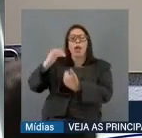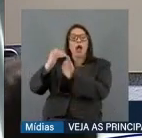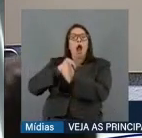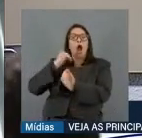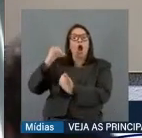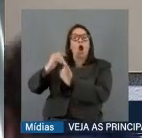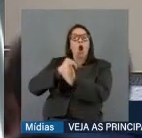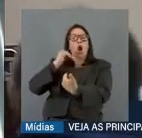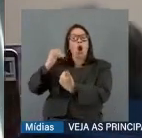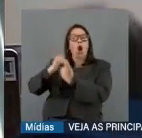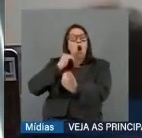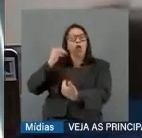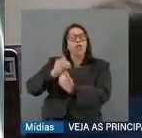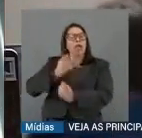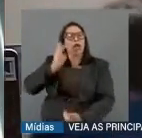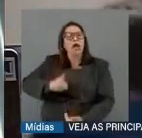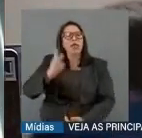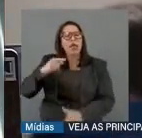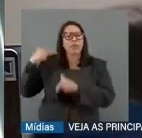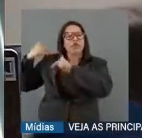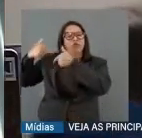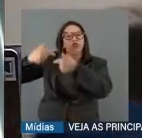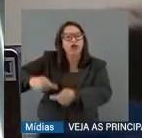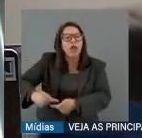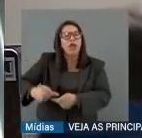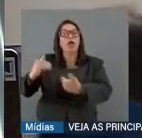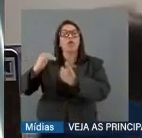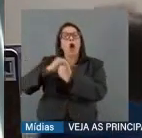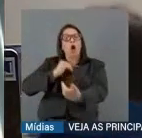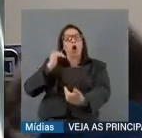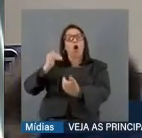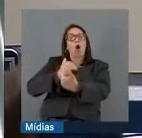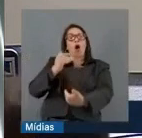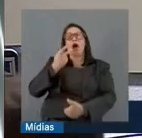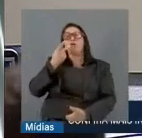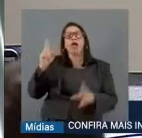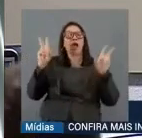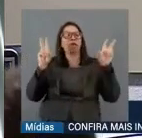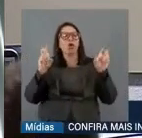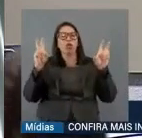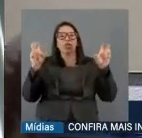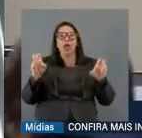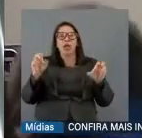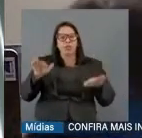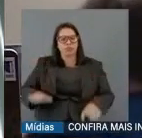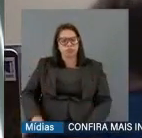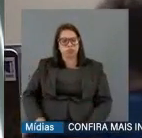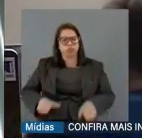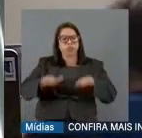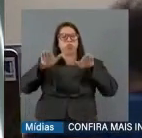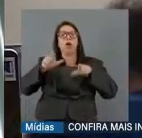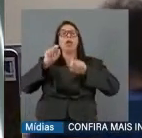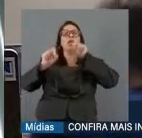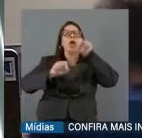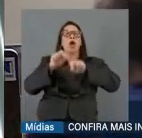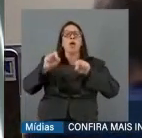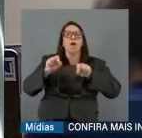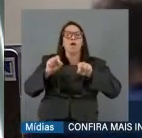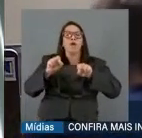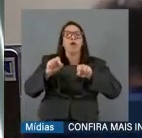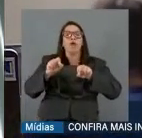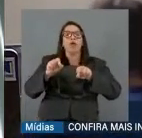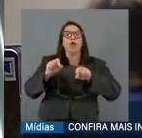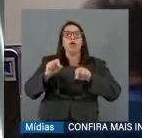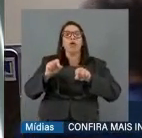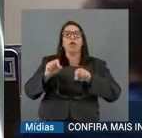Santiago? Realmente, me surpreendeu muito, porque a gente vê principalmente uma parte da população pedindo o fim da polícia militar, né? E ele